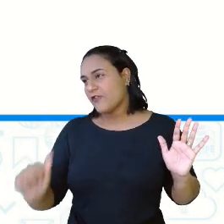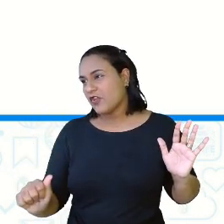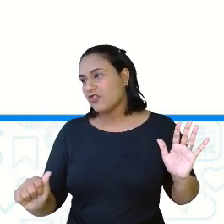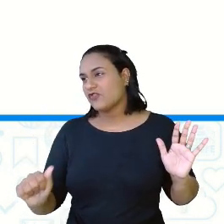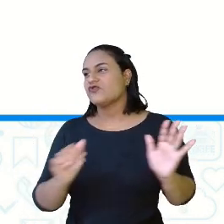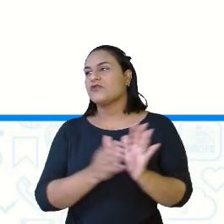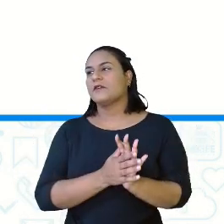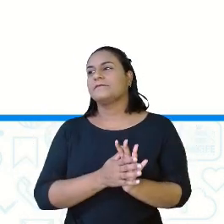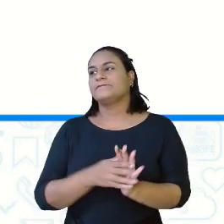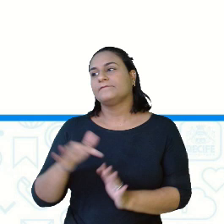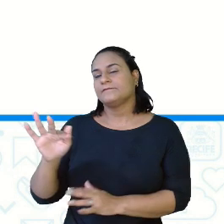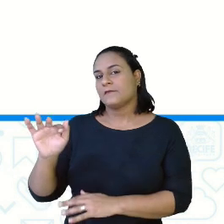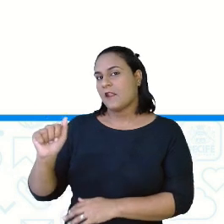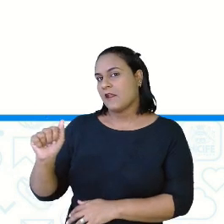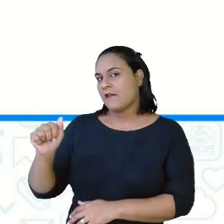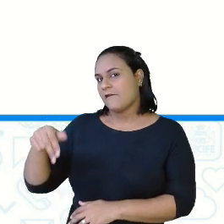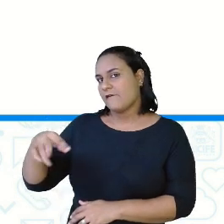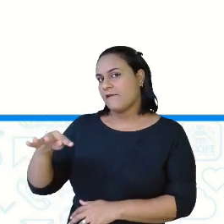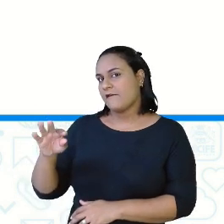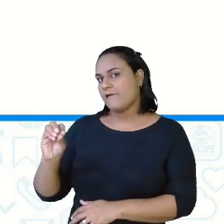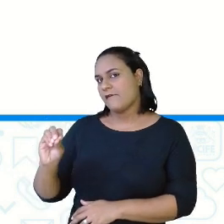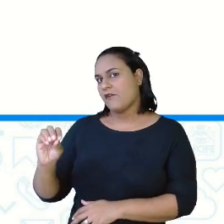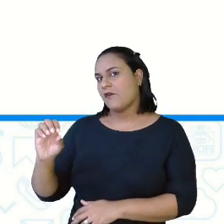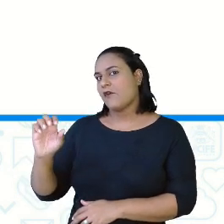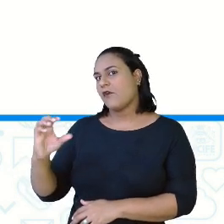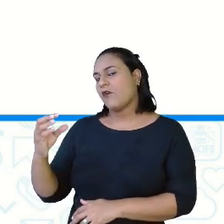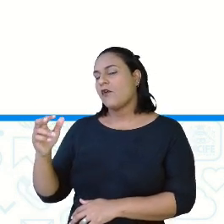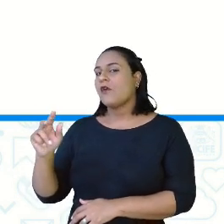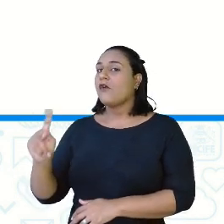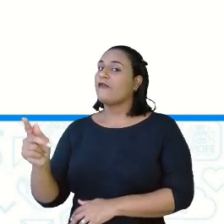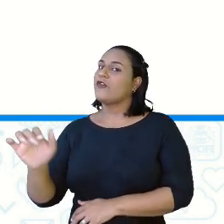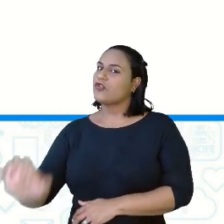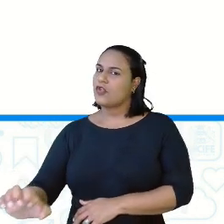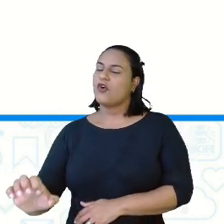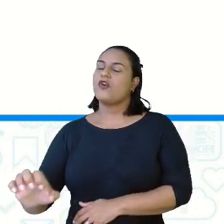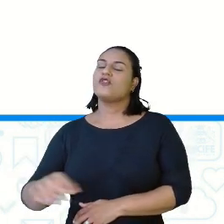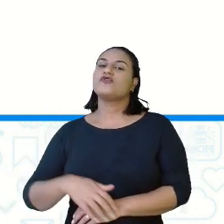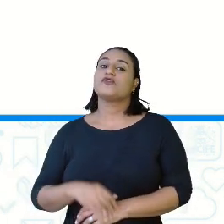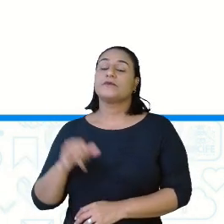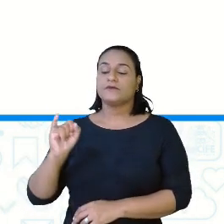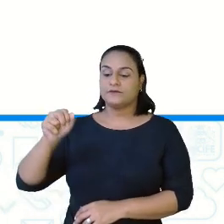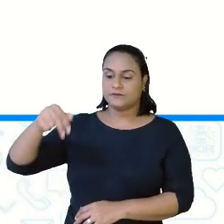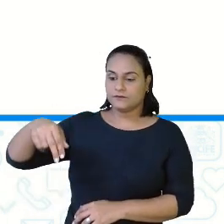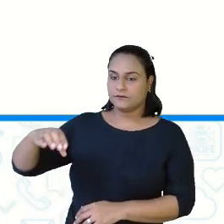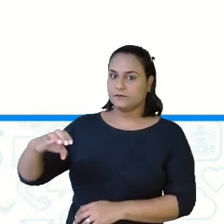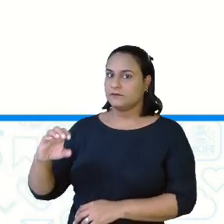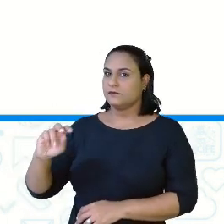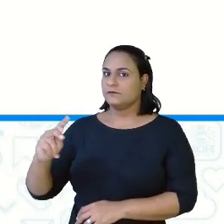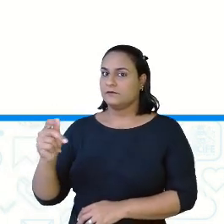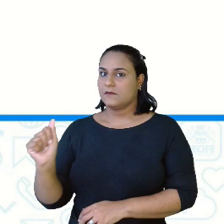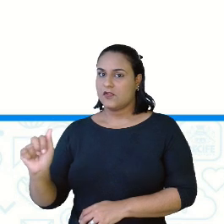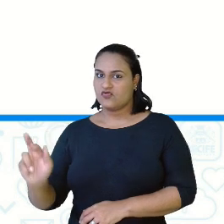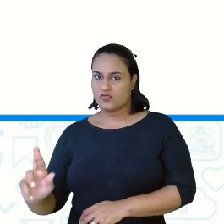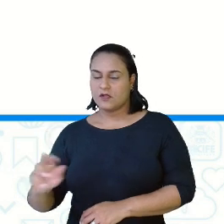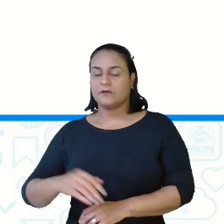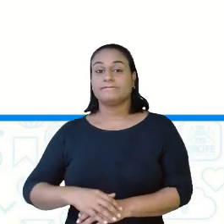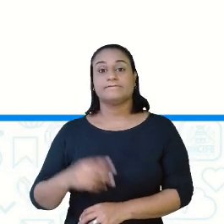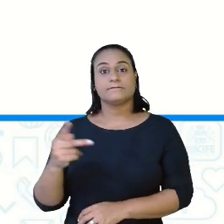estrebuchar, fantoche, flecha, inchar, pechincha,